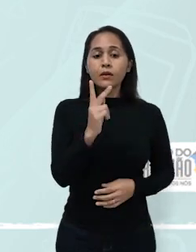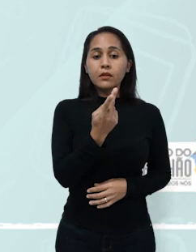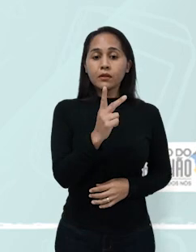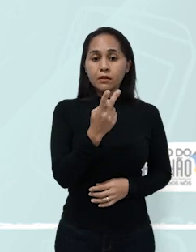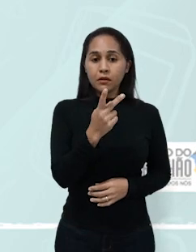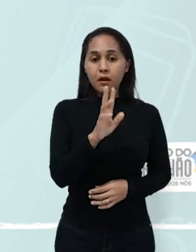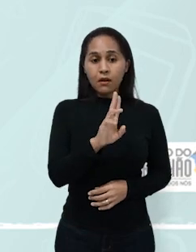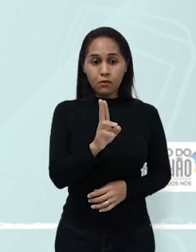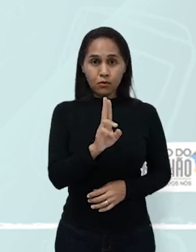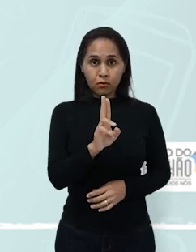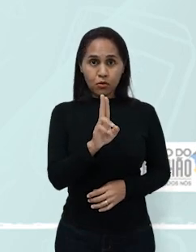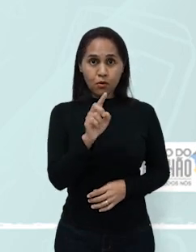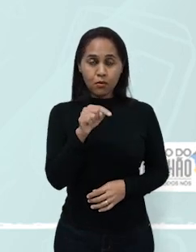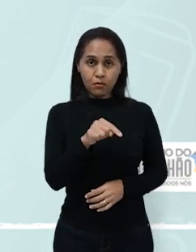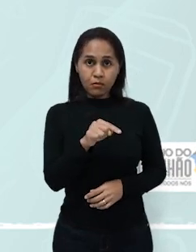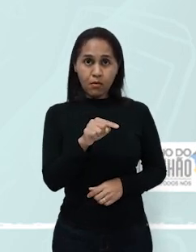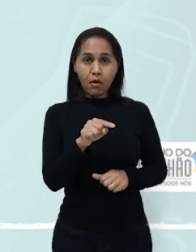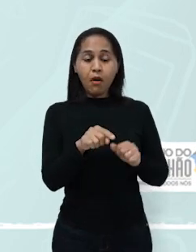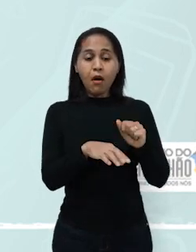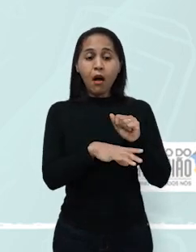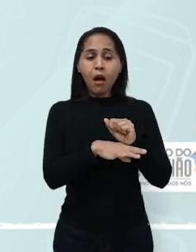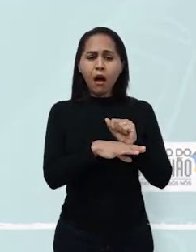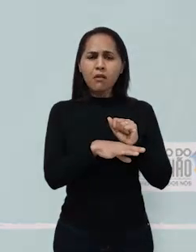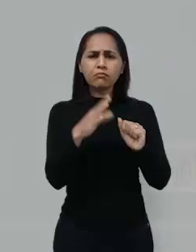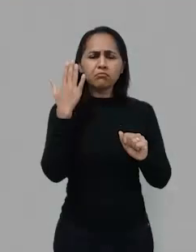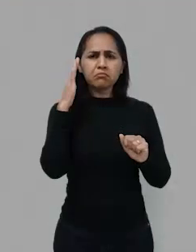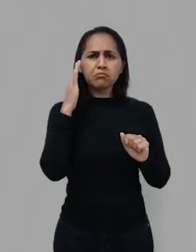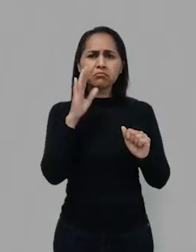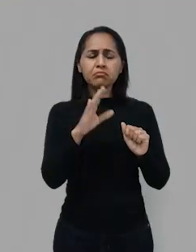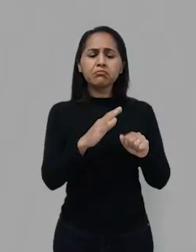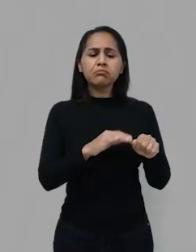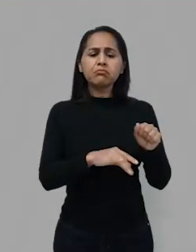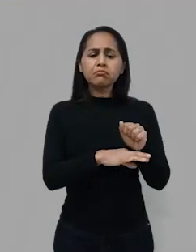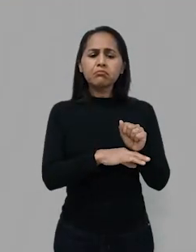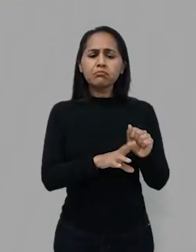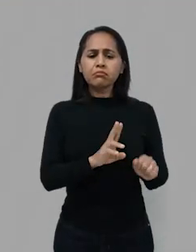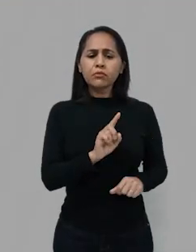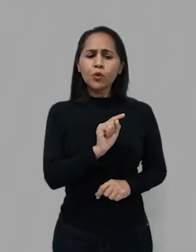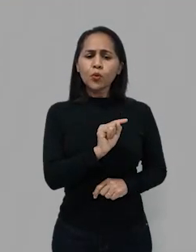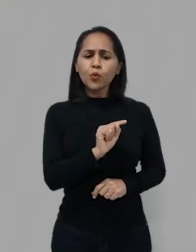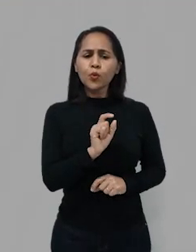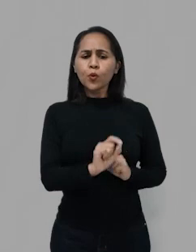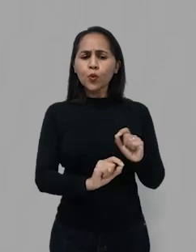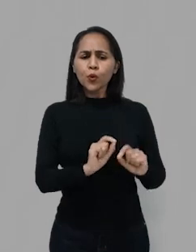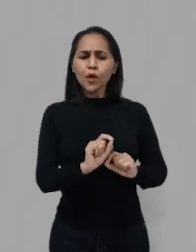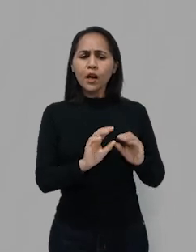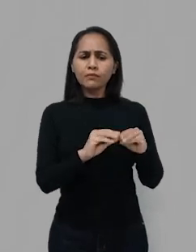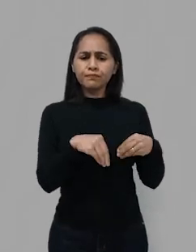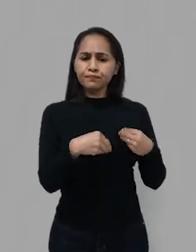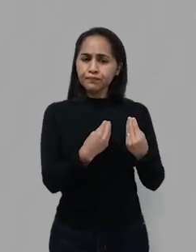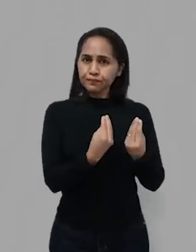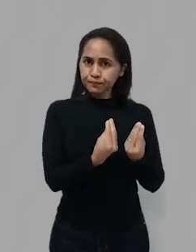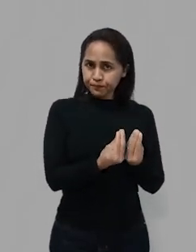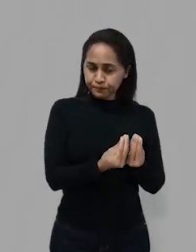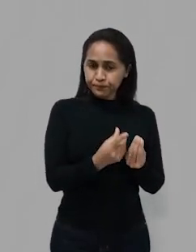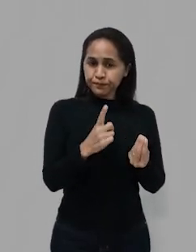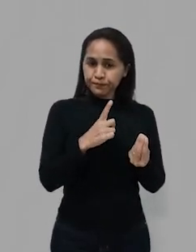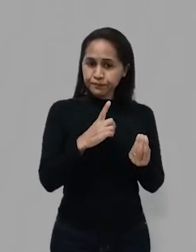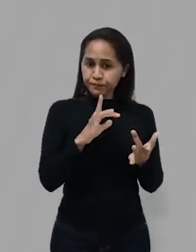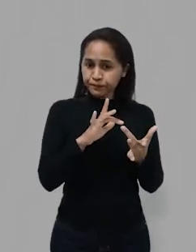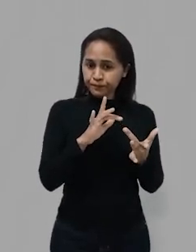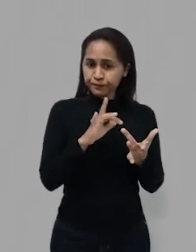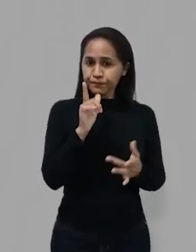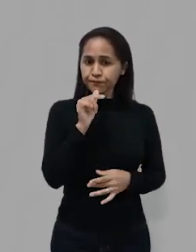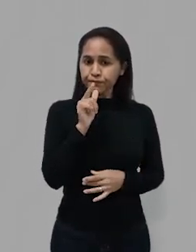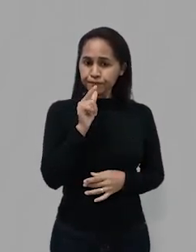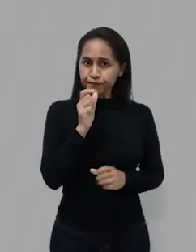de ácidos. Então, qual é o conceito de ácidos? Ácidos são substâncias que, em solução aquosa,